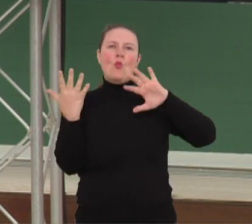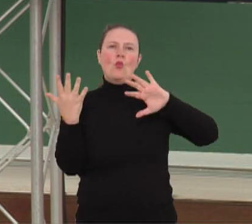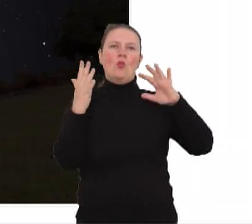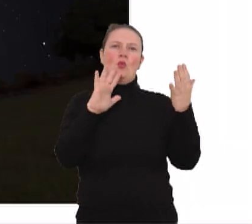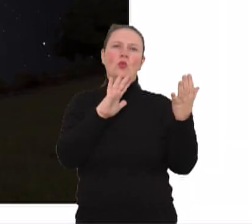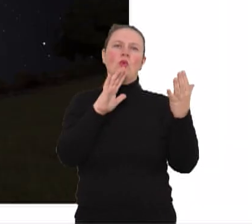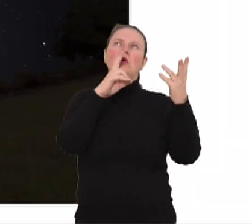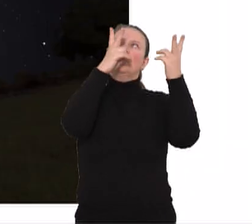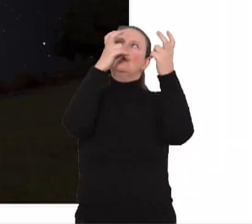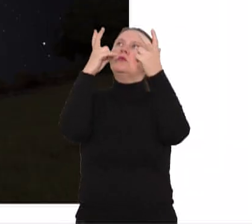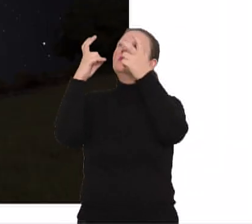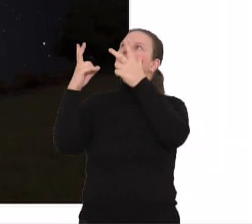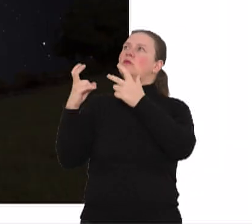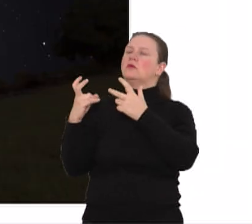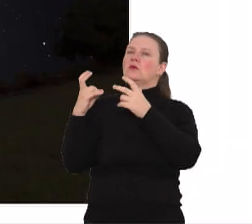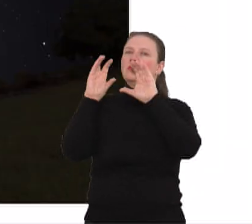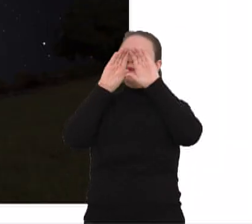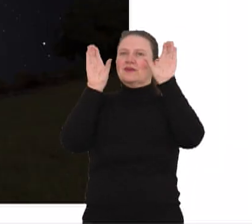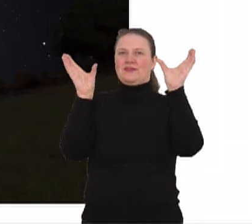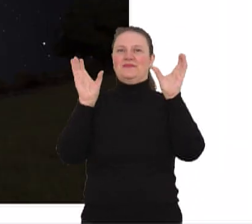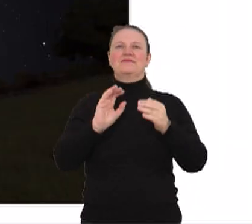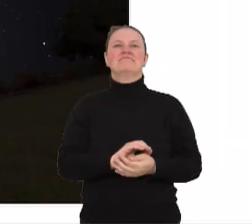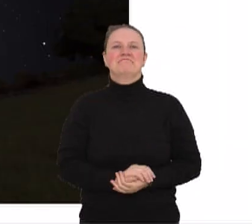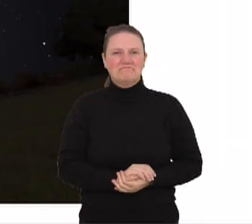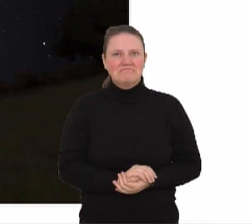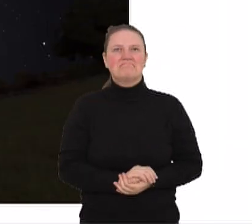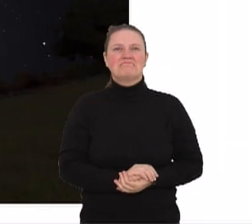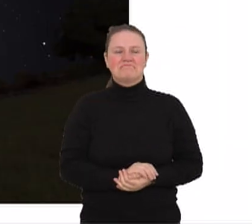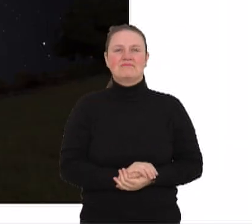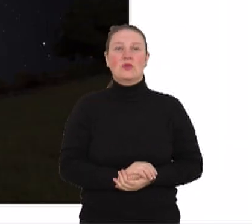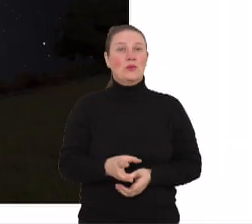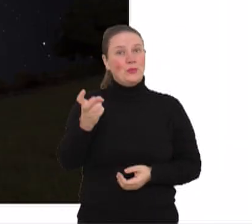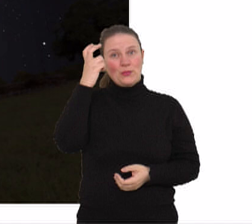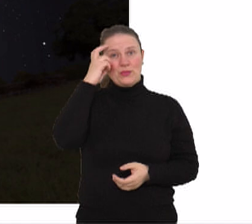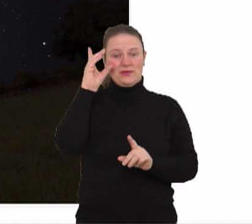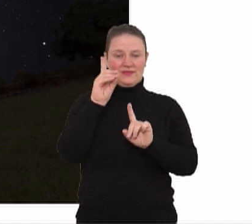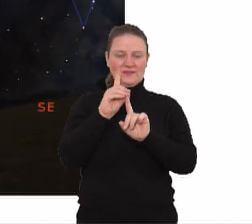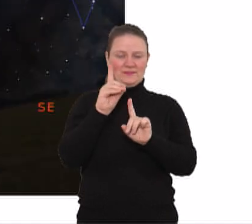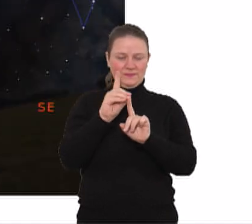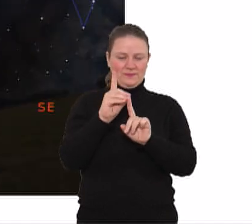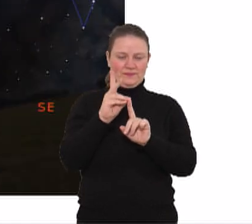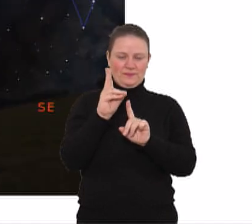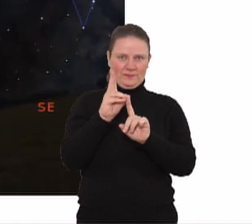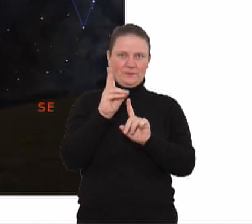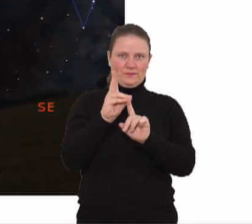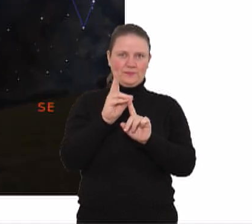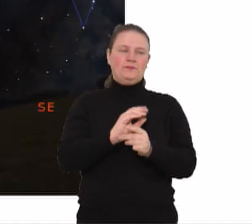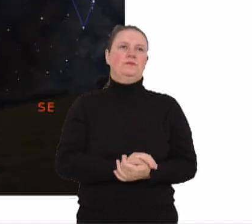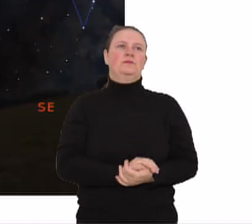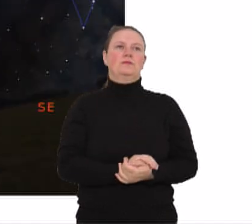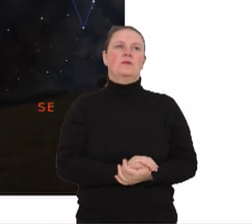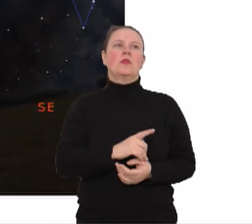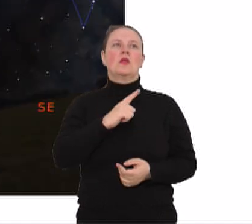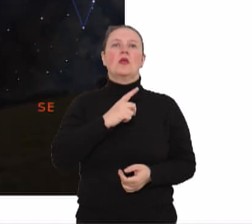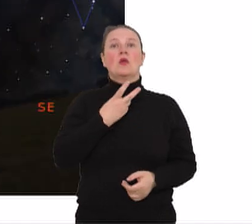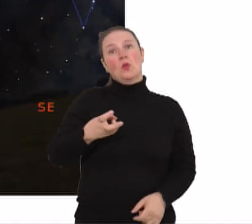no céu. Um pouco mais ao centro do planeta, temos a cultura